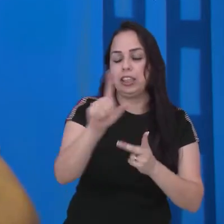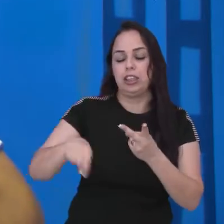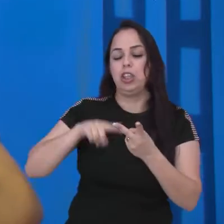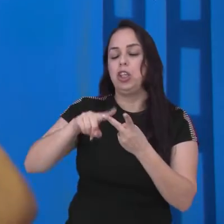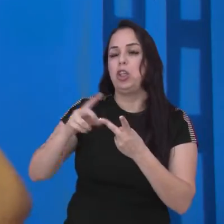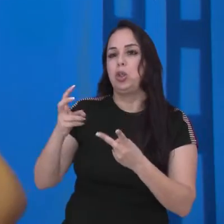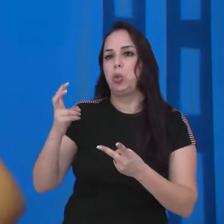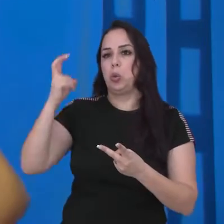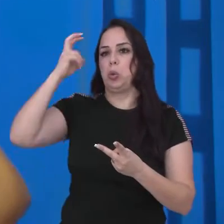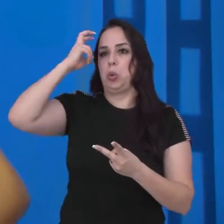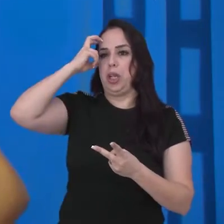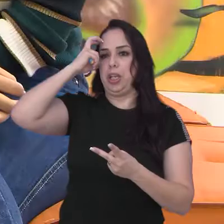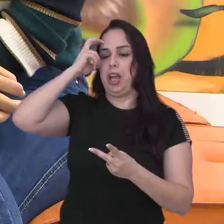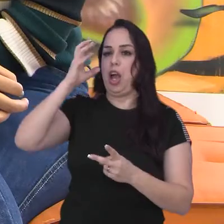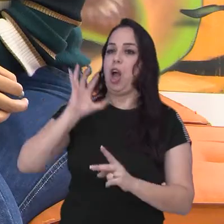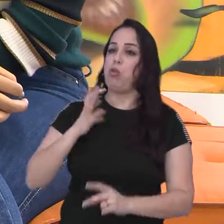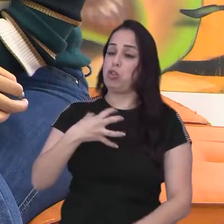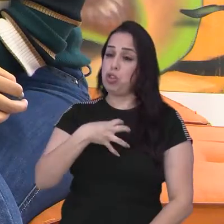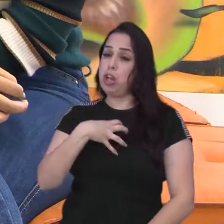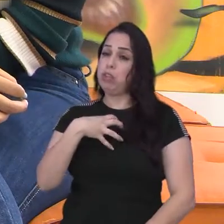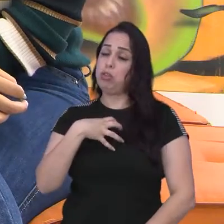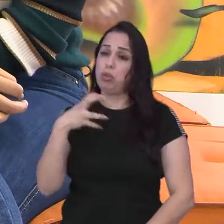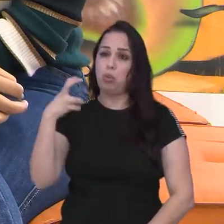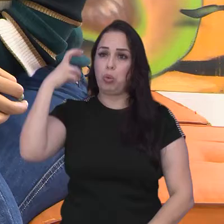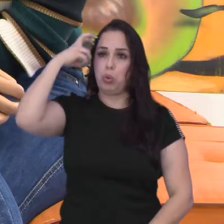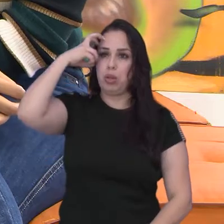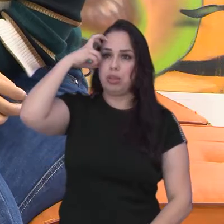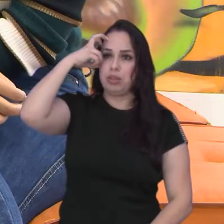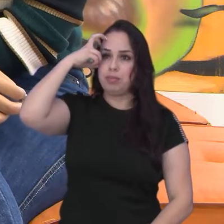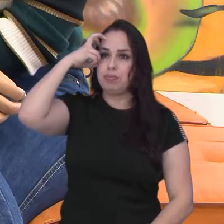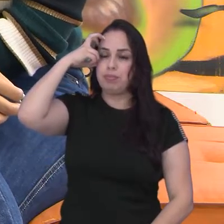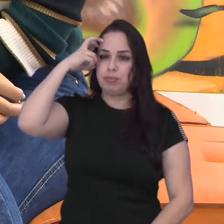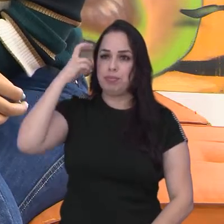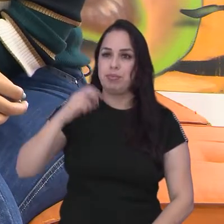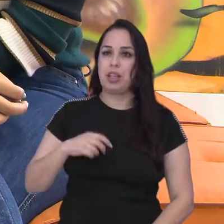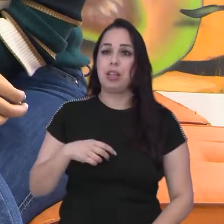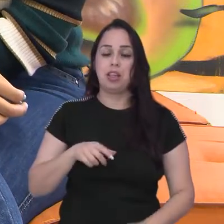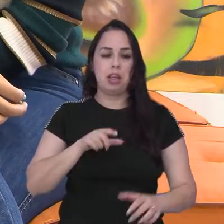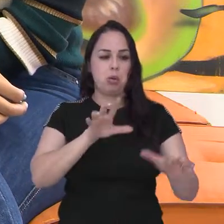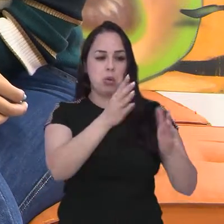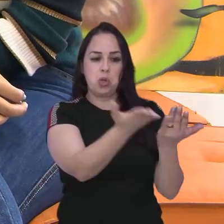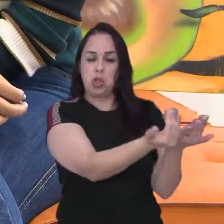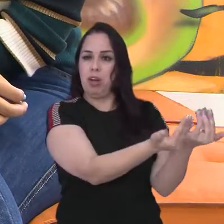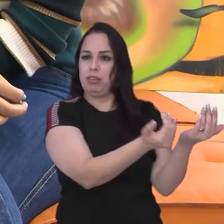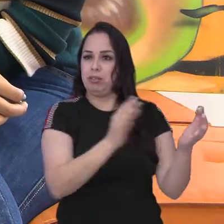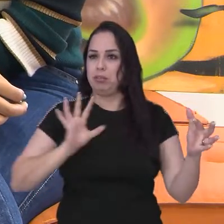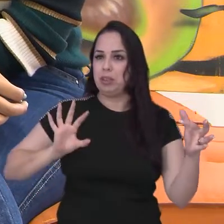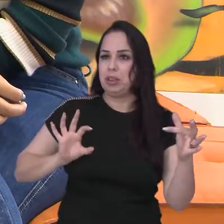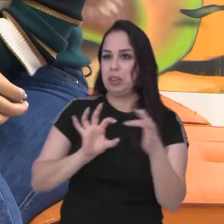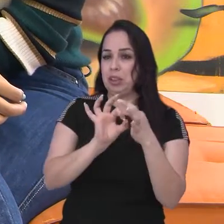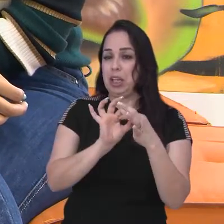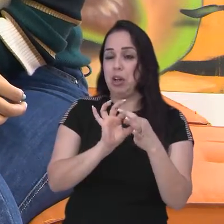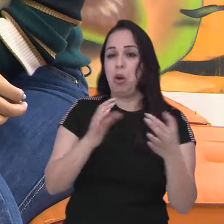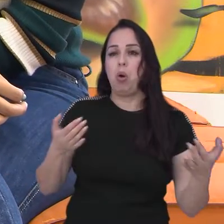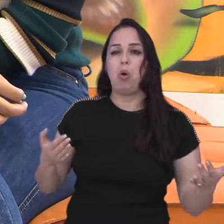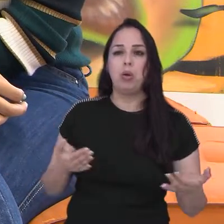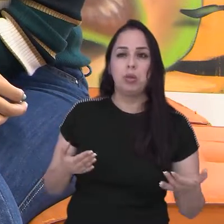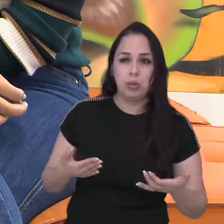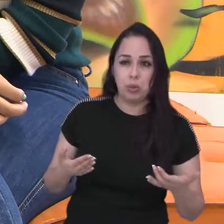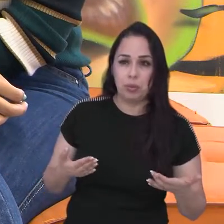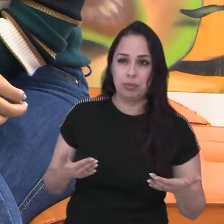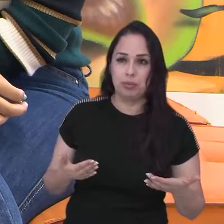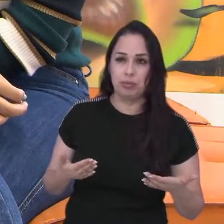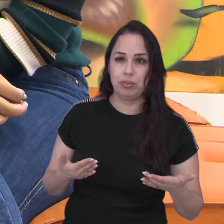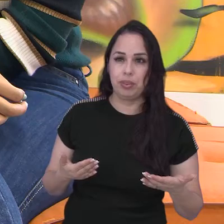e cultura como uma modalidade de cultura urbana, pra você ter uma ideia, que cria uma conexão com a juventude, né? Então é